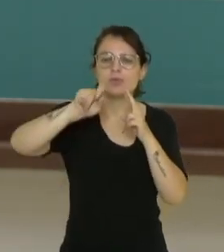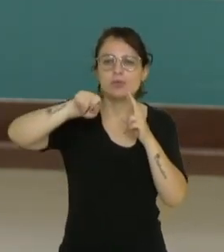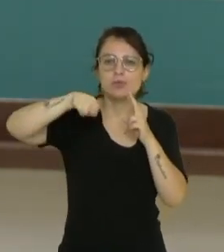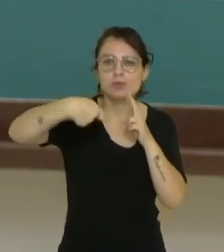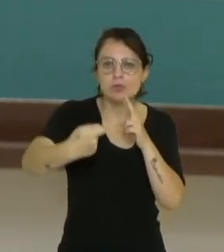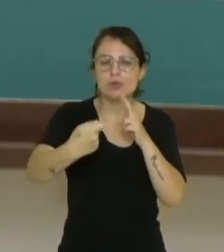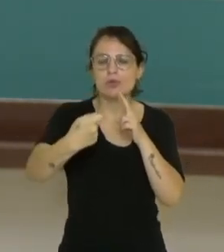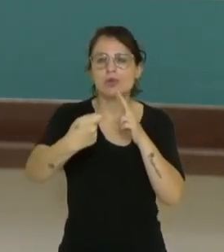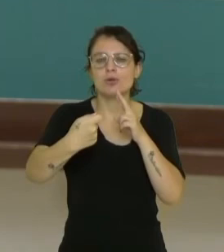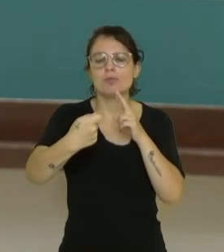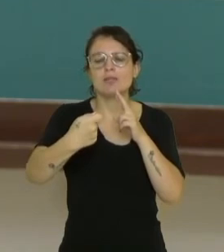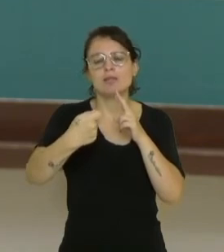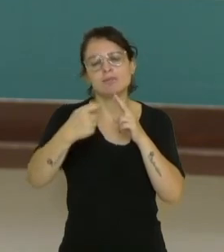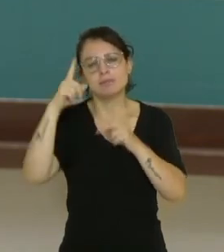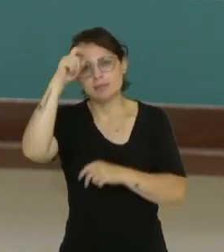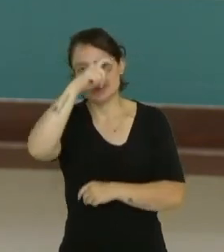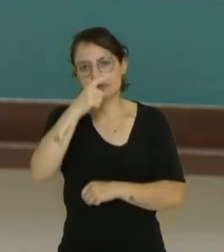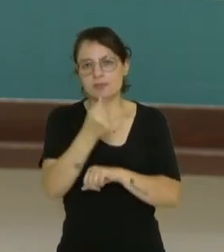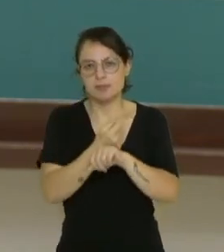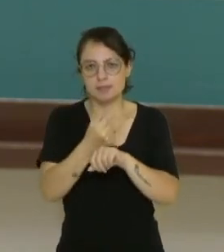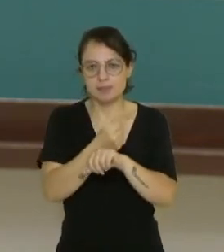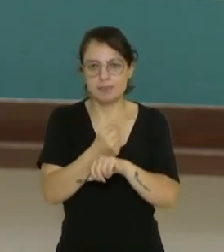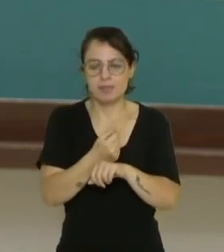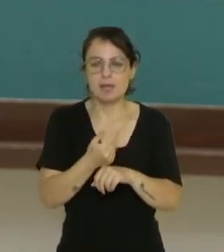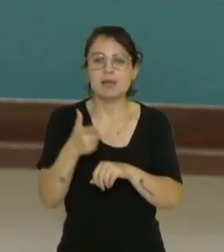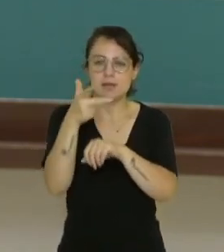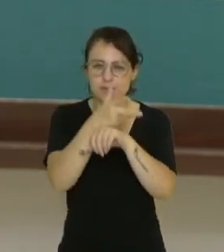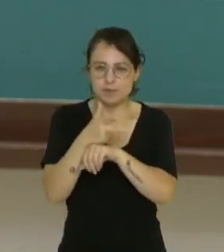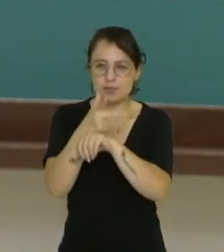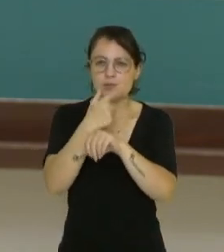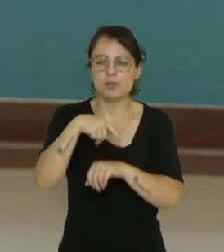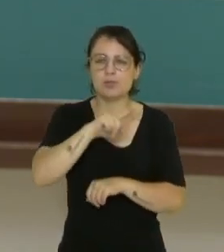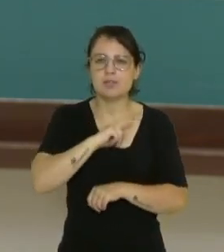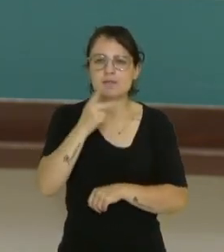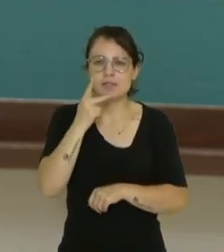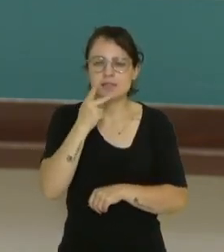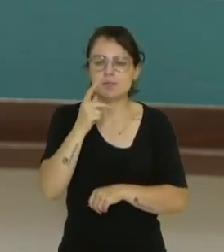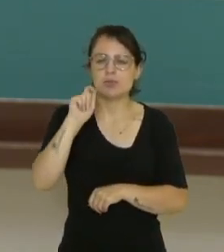a dinâmica das crises financeiras. Nesse vídeo falamos sobre as